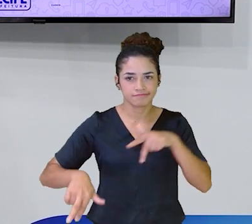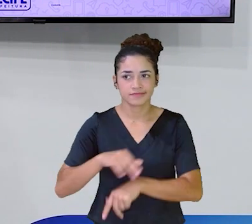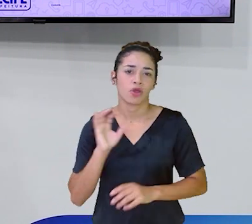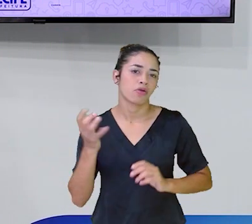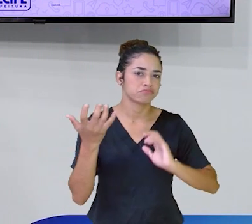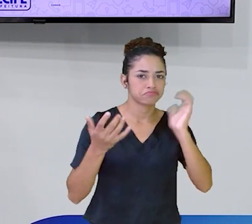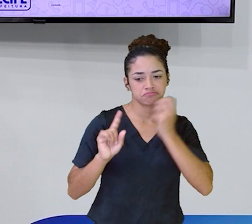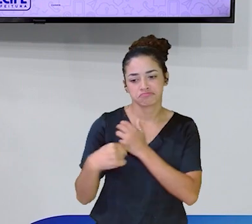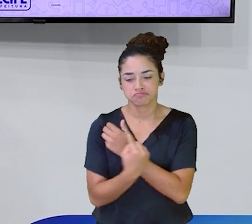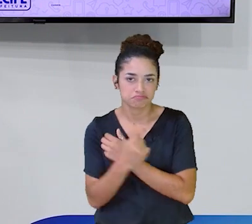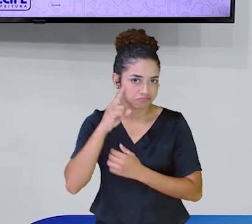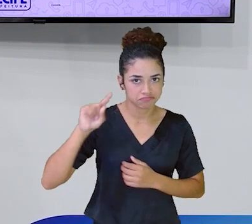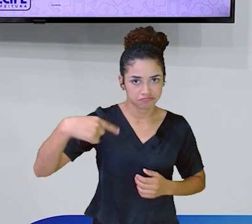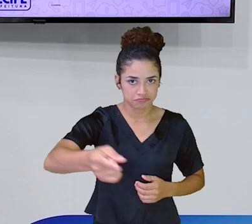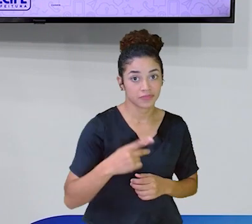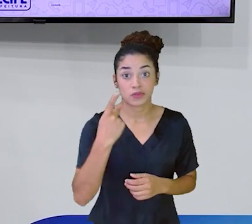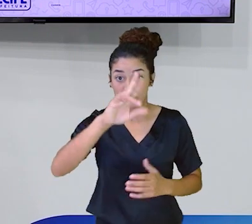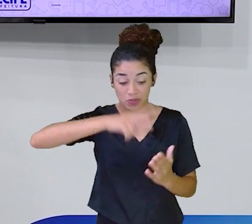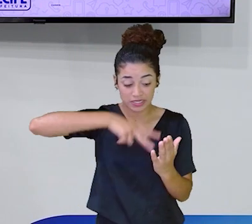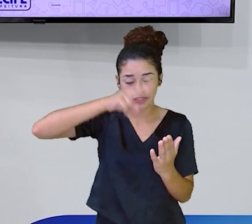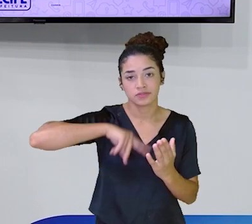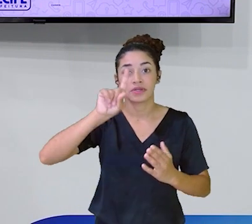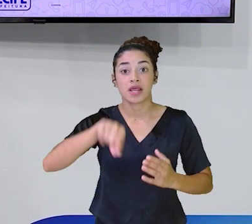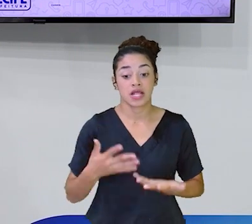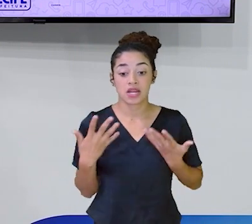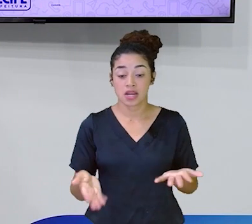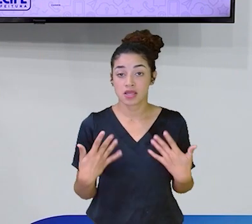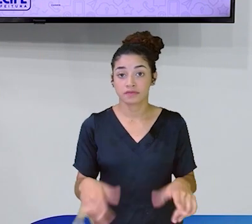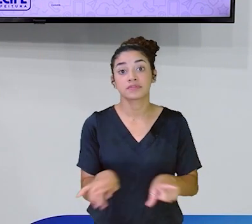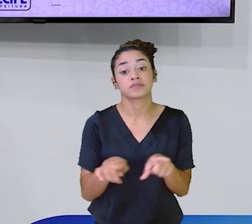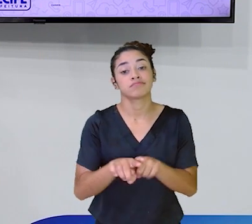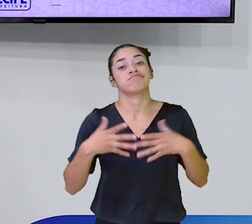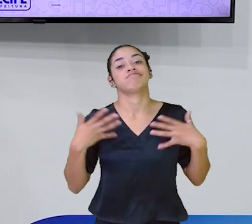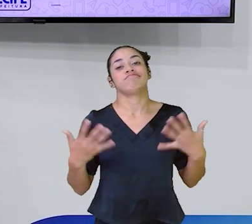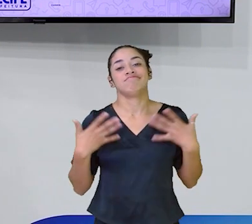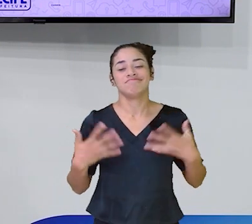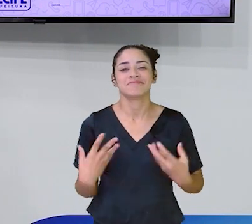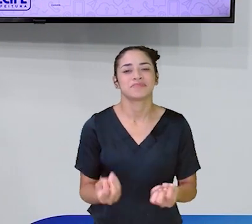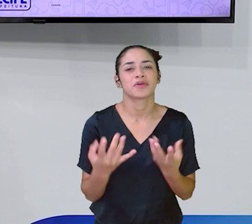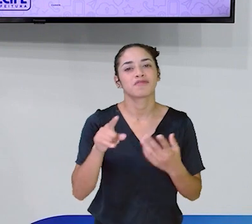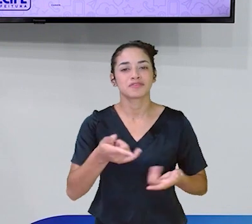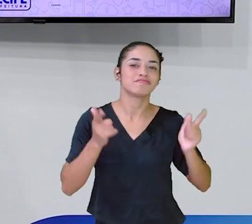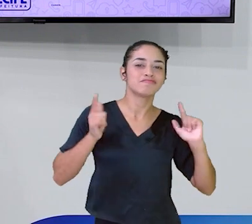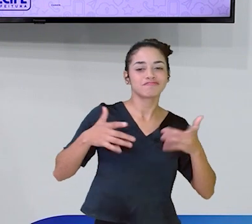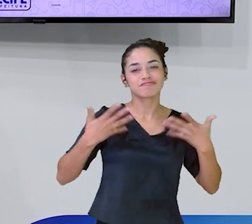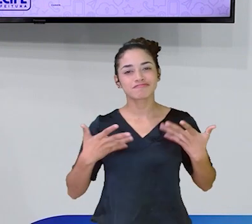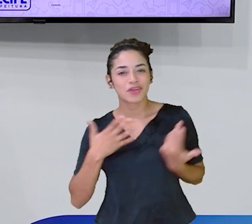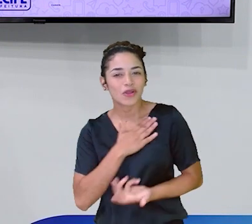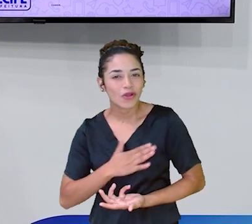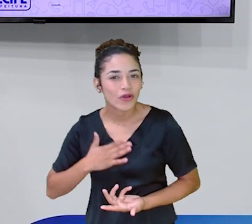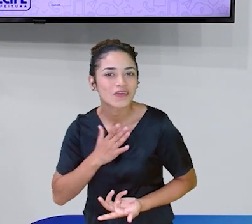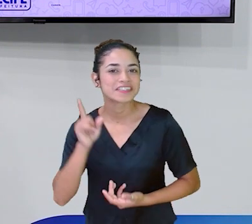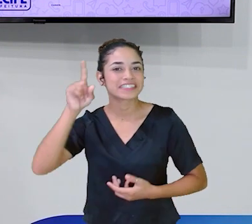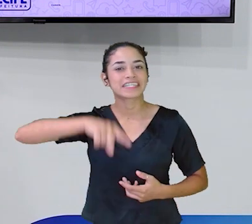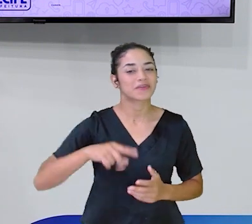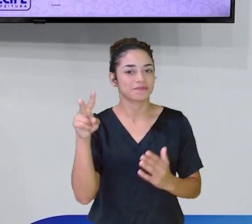dia a dia. A sua leitura sempre é leve e divertida, é para aí você se divertir, é uma